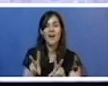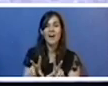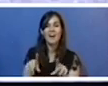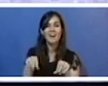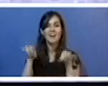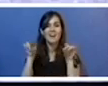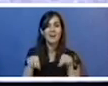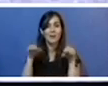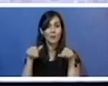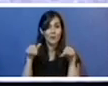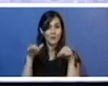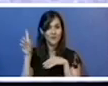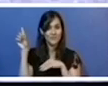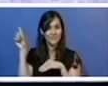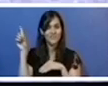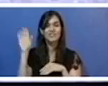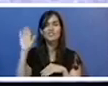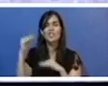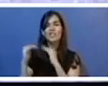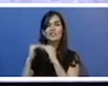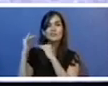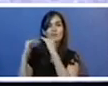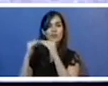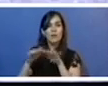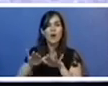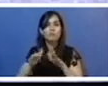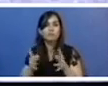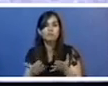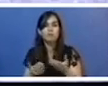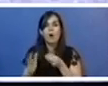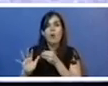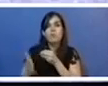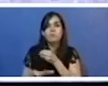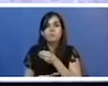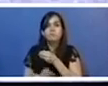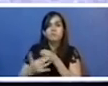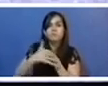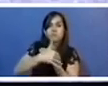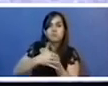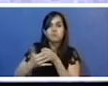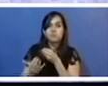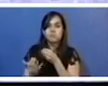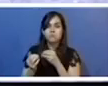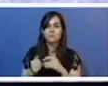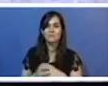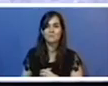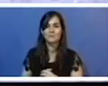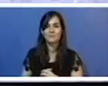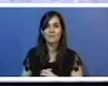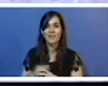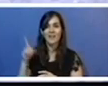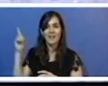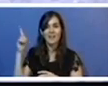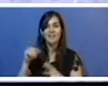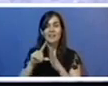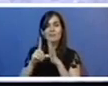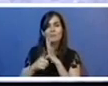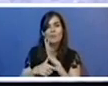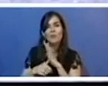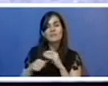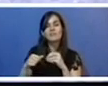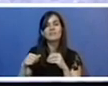um filhote já desenvolvido dentro do marsúpio, da bolsa. E aqui, um animal, logo após sair do